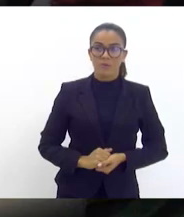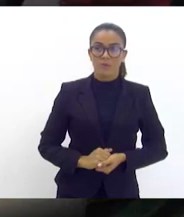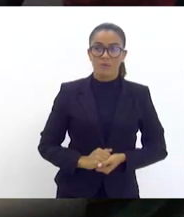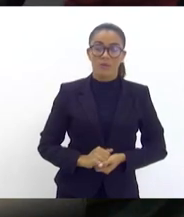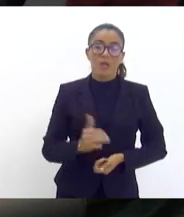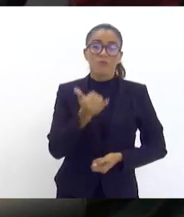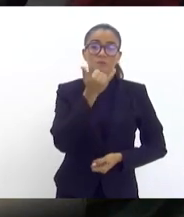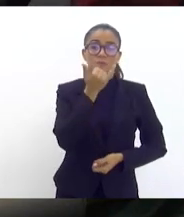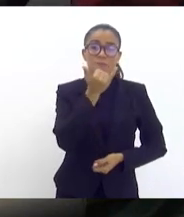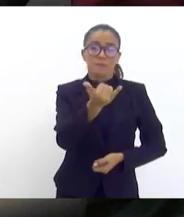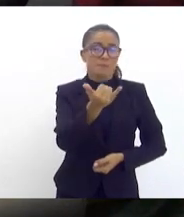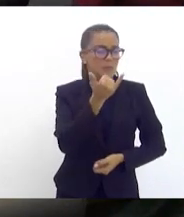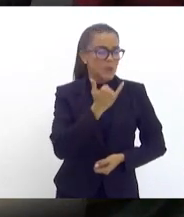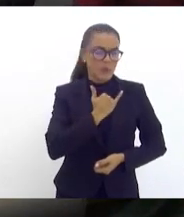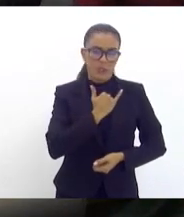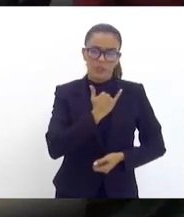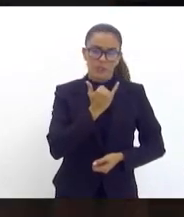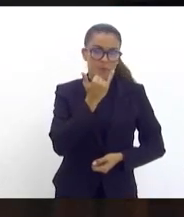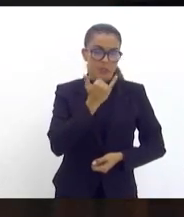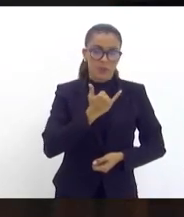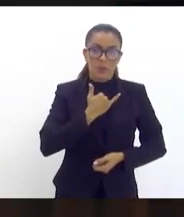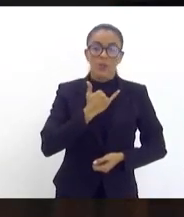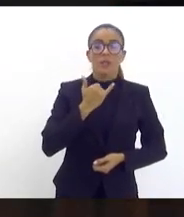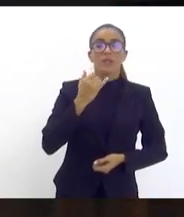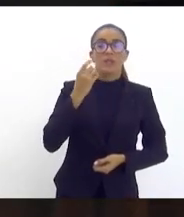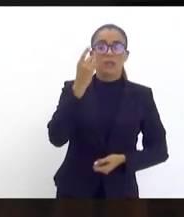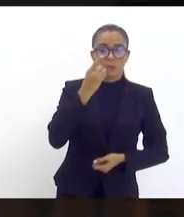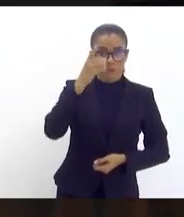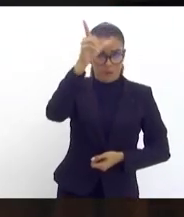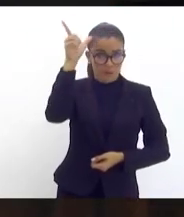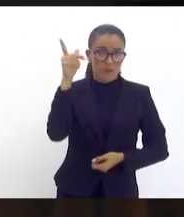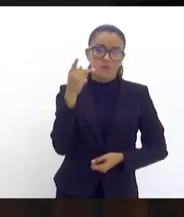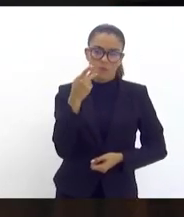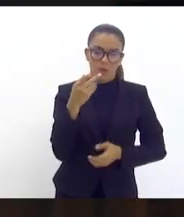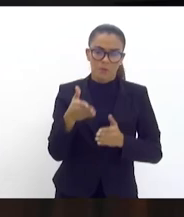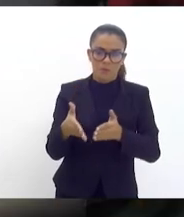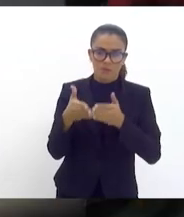Ah, perdão, me perdoe. Deputado Luiz Paulo, por favor.